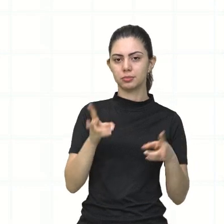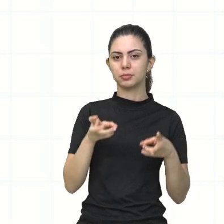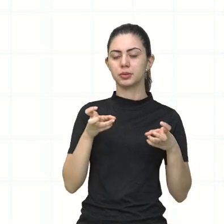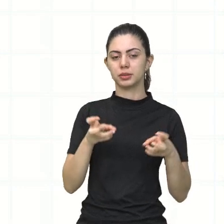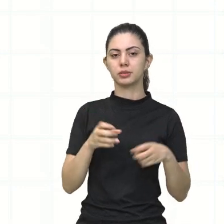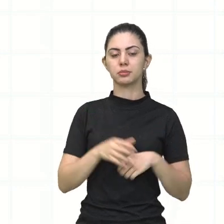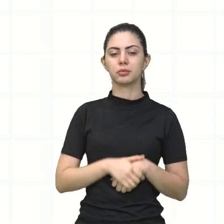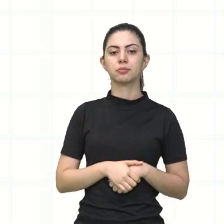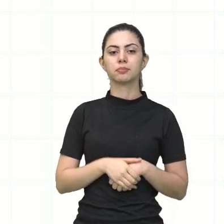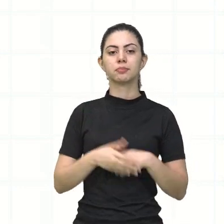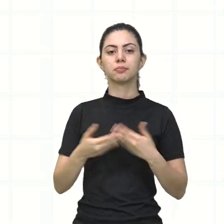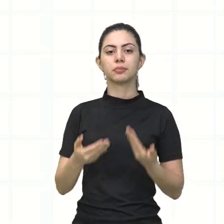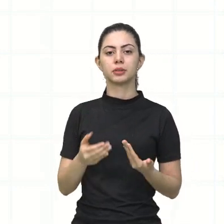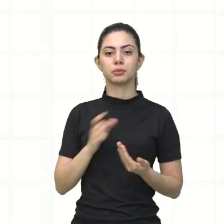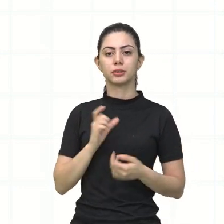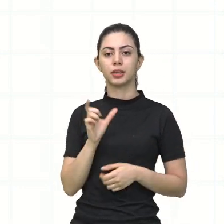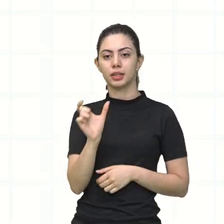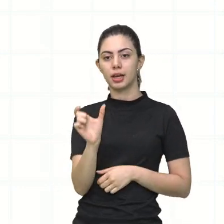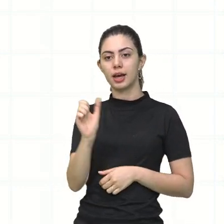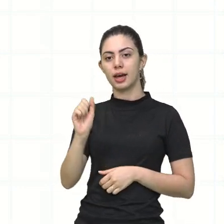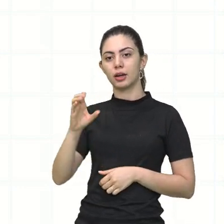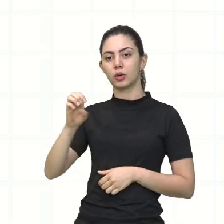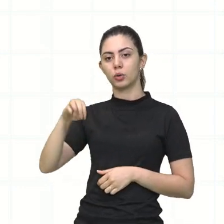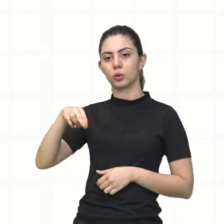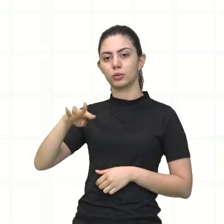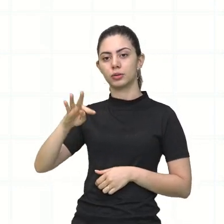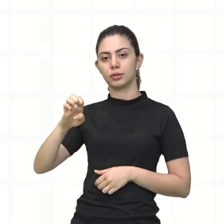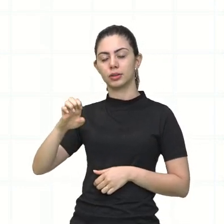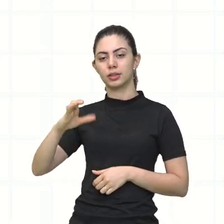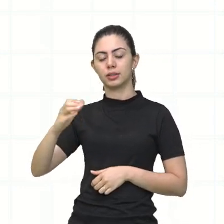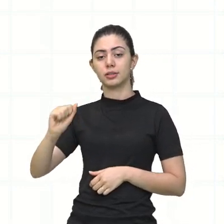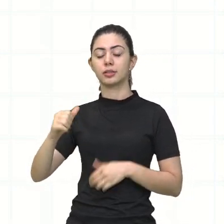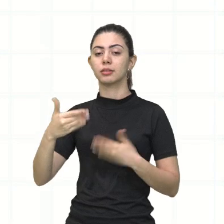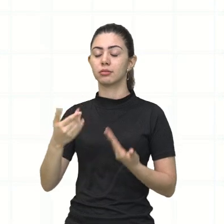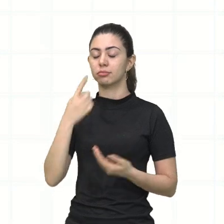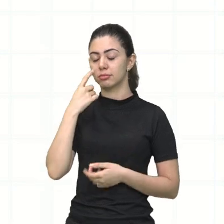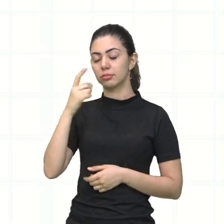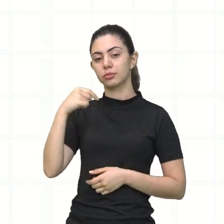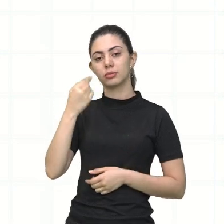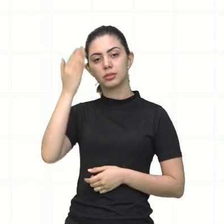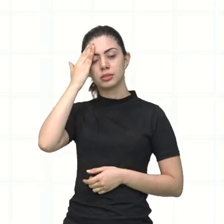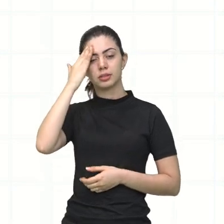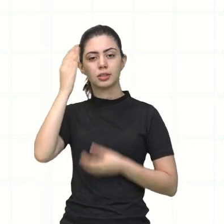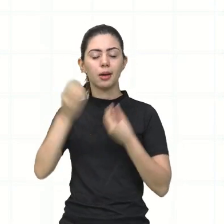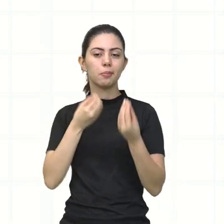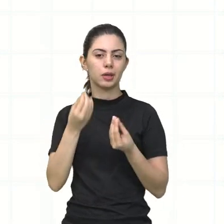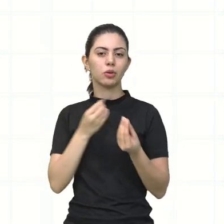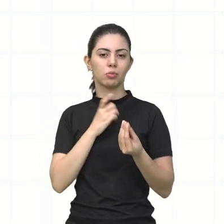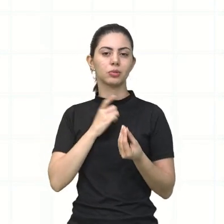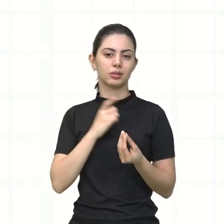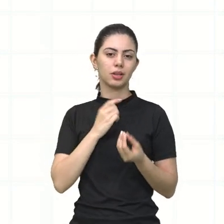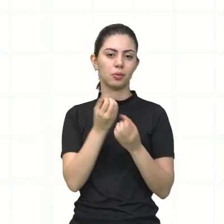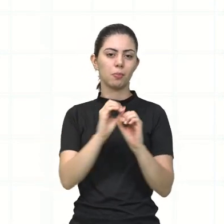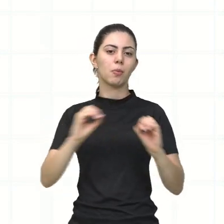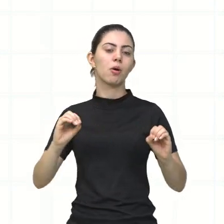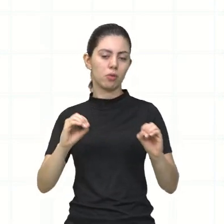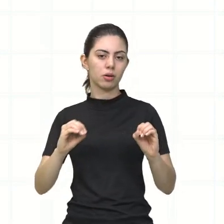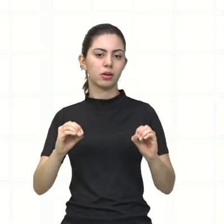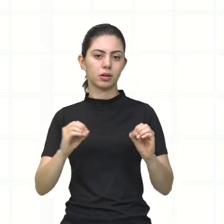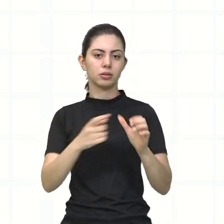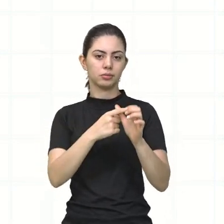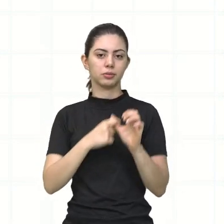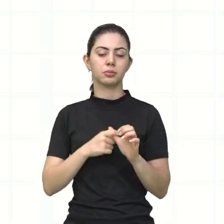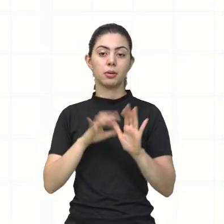E aconteça. É bastante interessante para a gente entender como vai ter uma principal e uma subordinada. Mas